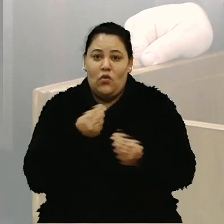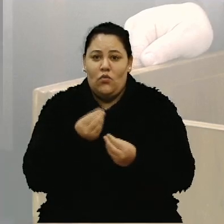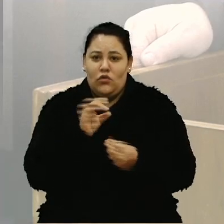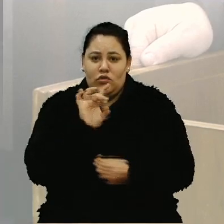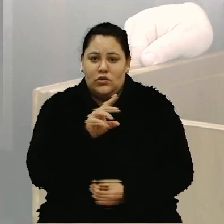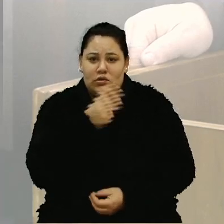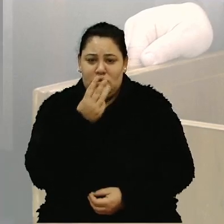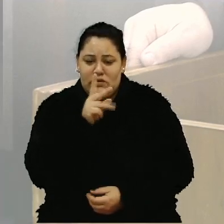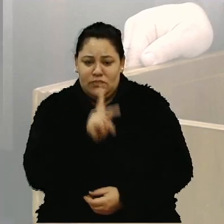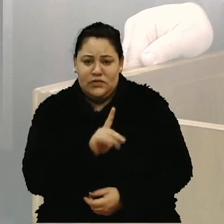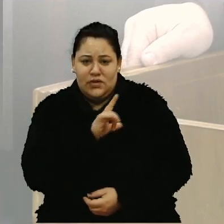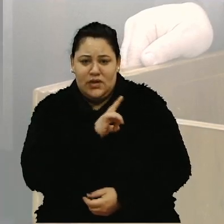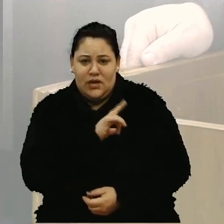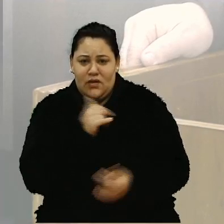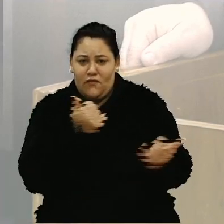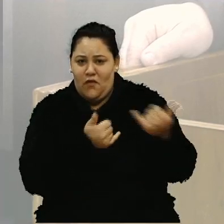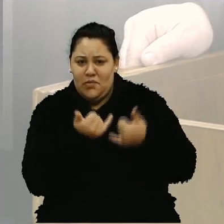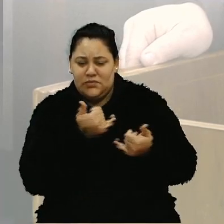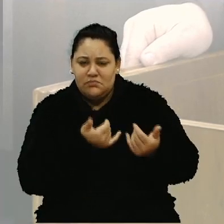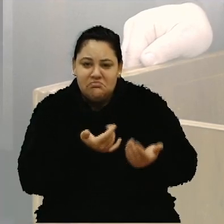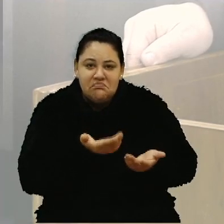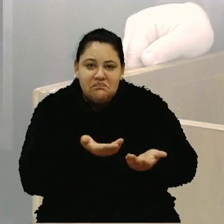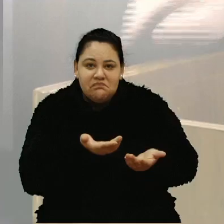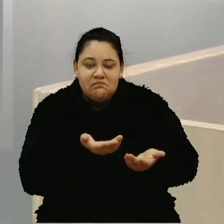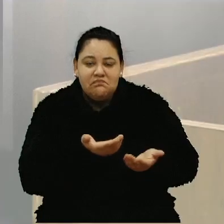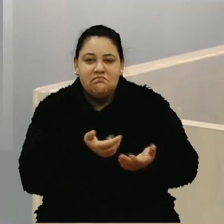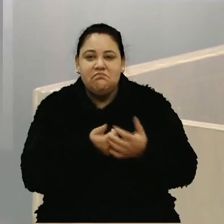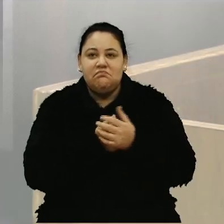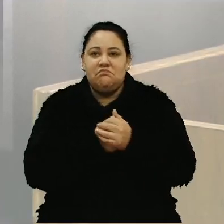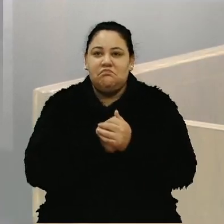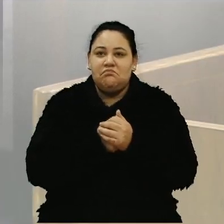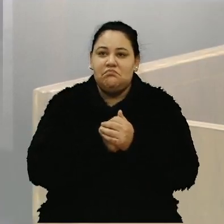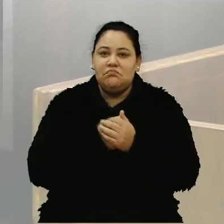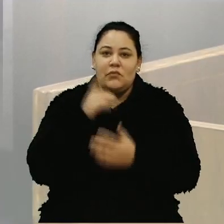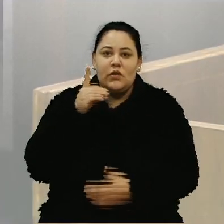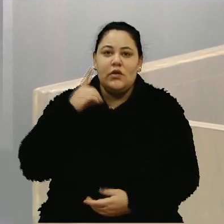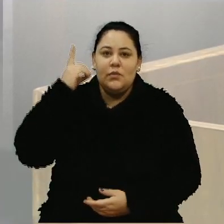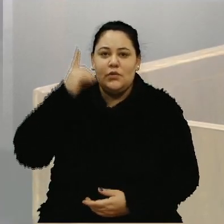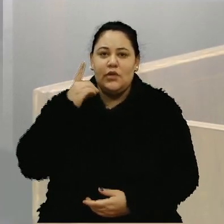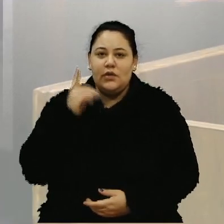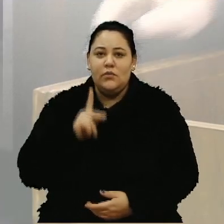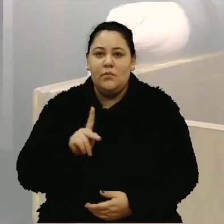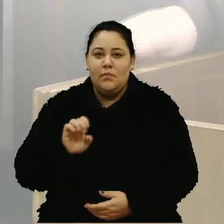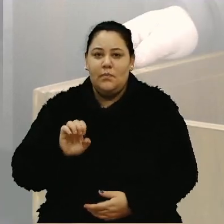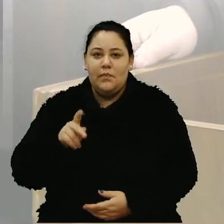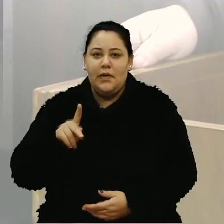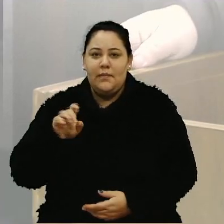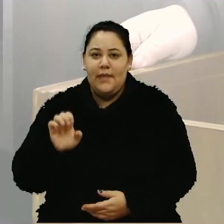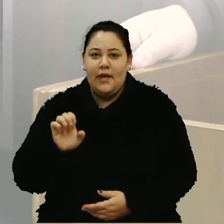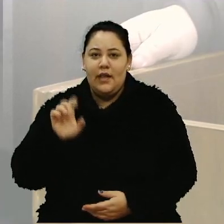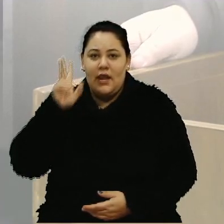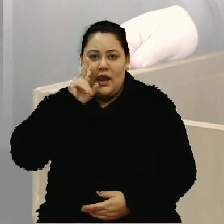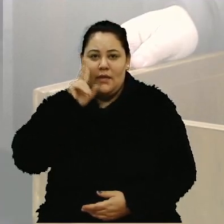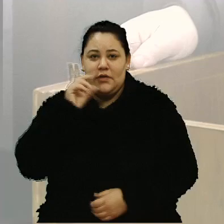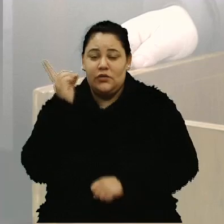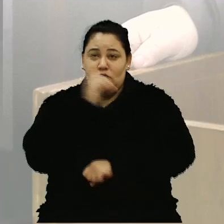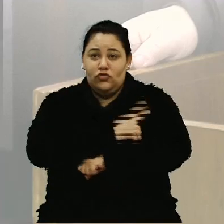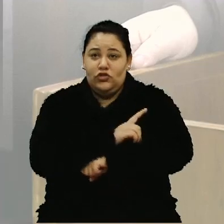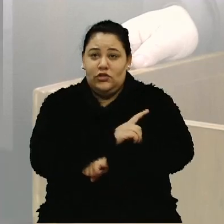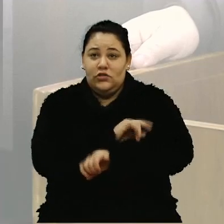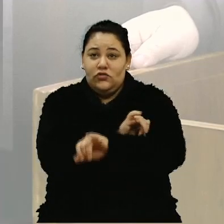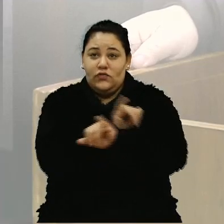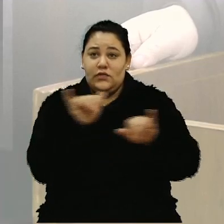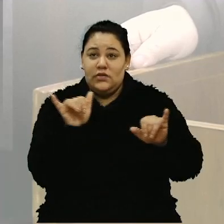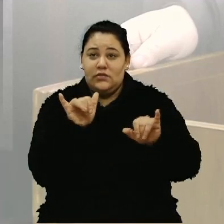informação privilegiada? O deputado Pepe lembra que no dia do anúncio não